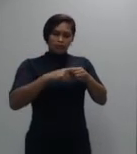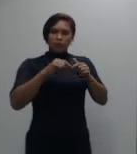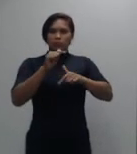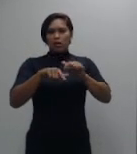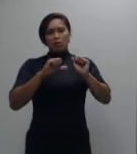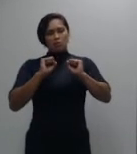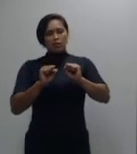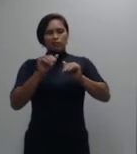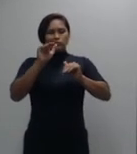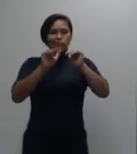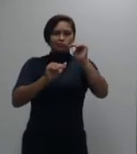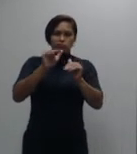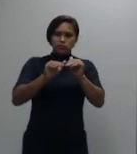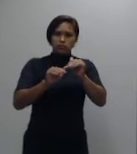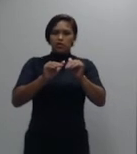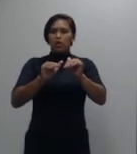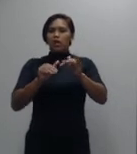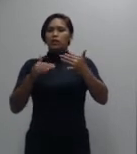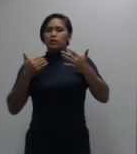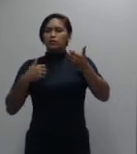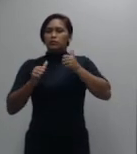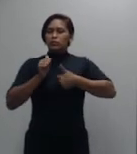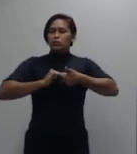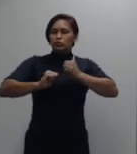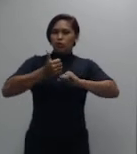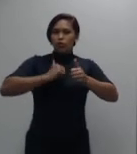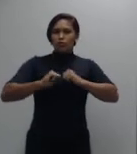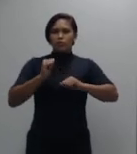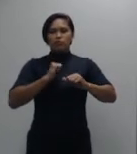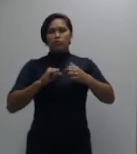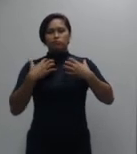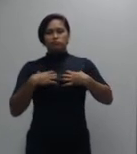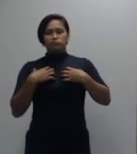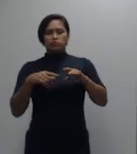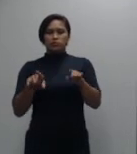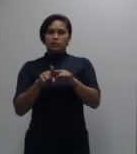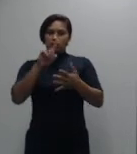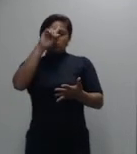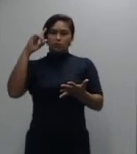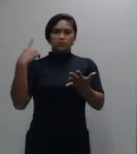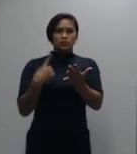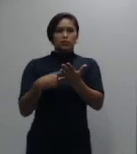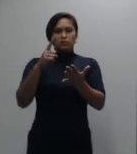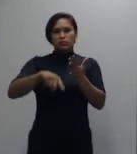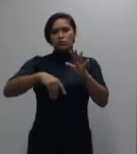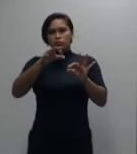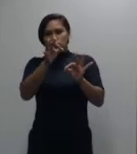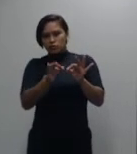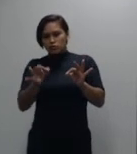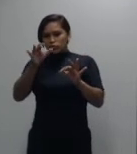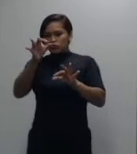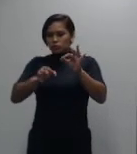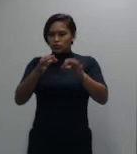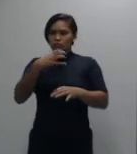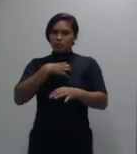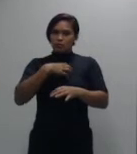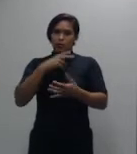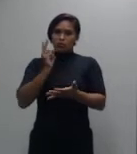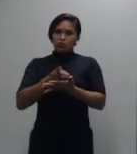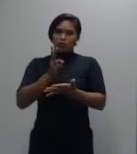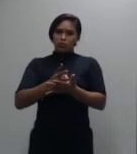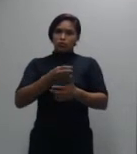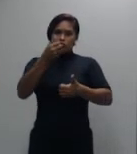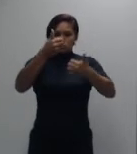gerar instabilidade desassossego na composição das decisões na justiça do Estado da Bahia continuam